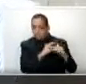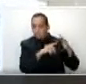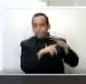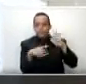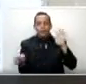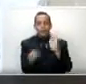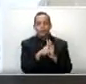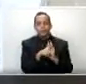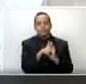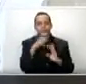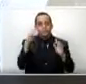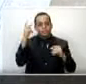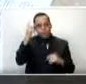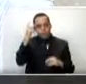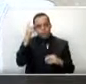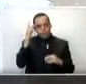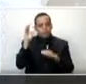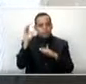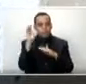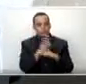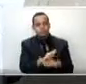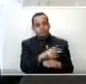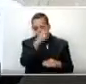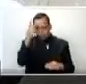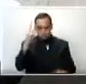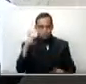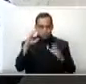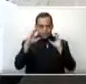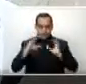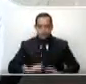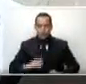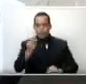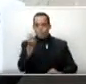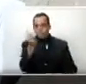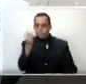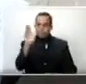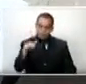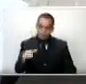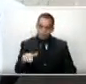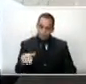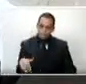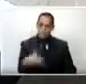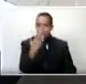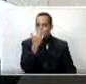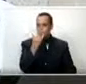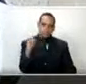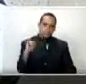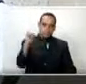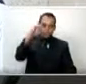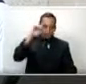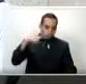Paulo e cumprem o papel de oferecer aos cidadãos melhores opções de preços para alimentos indispensáveis no dia a